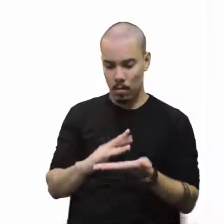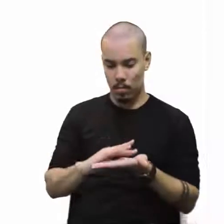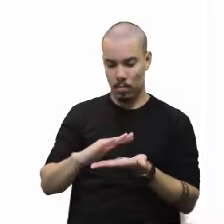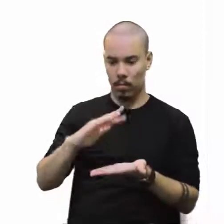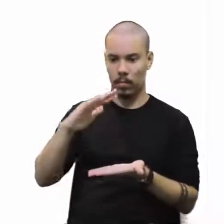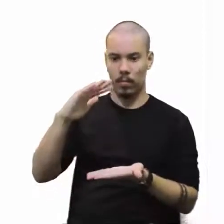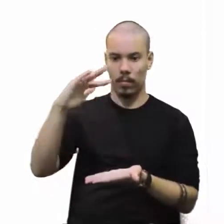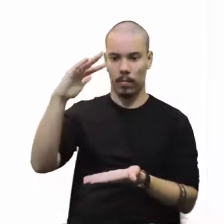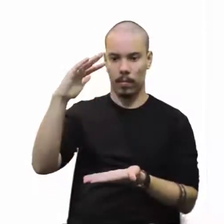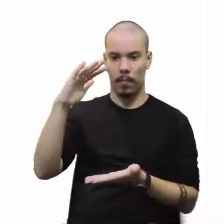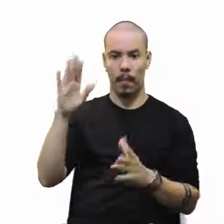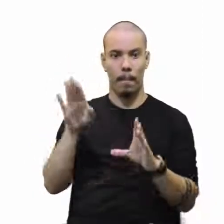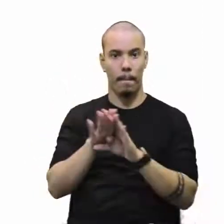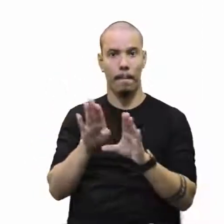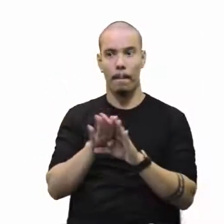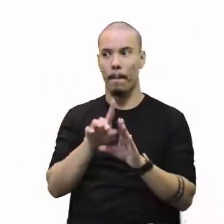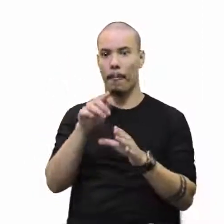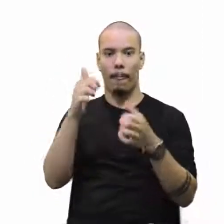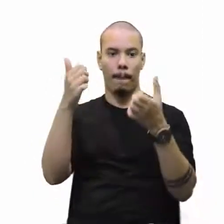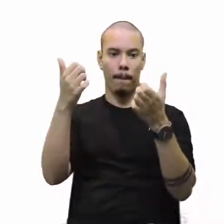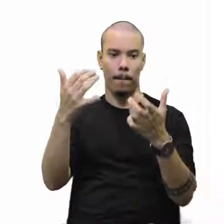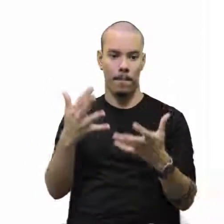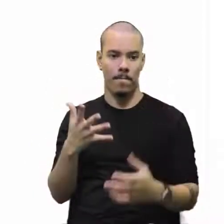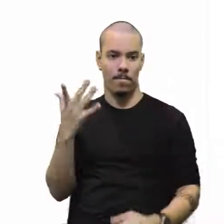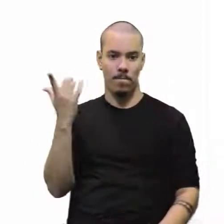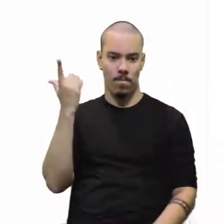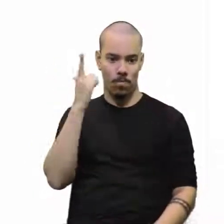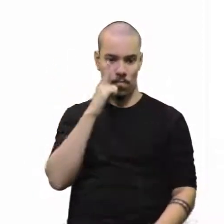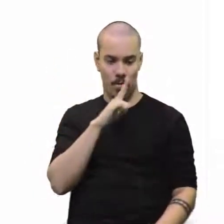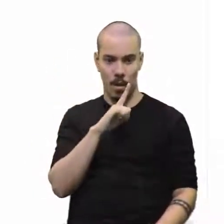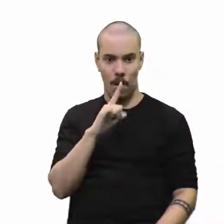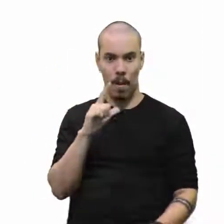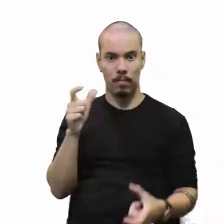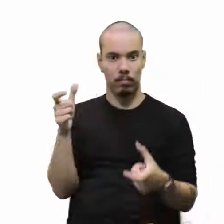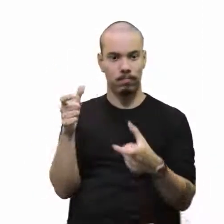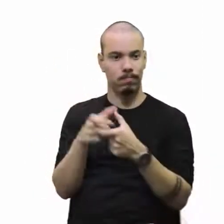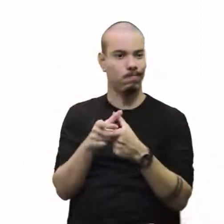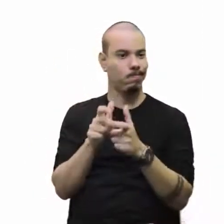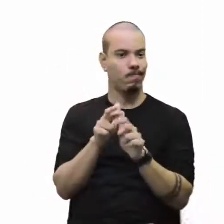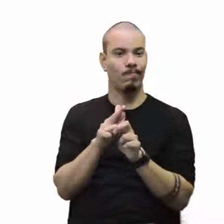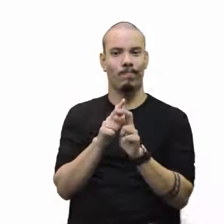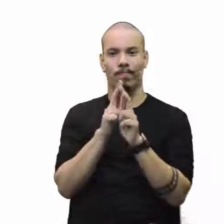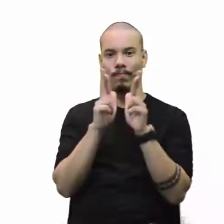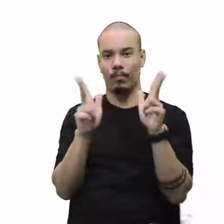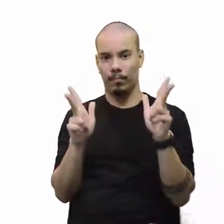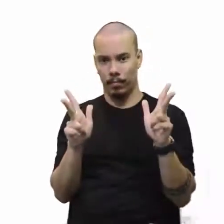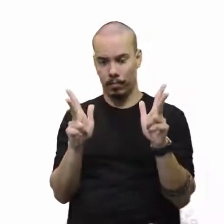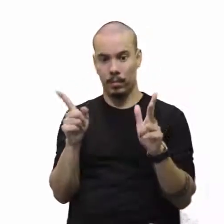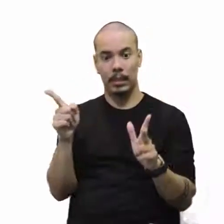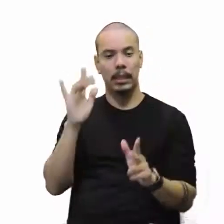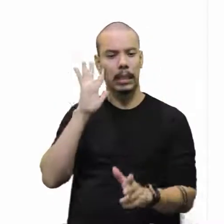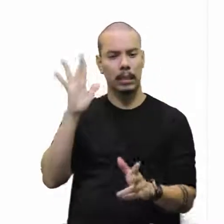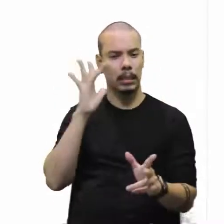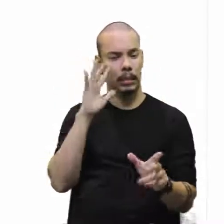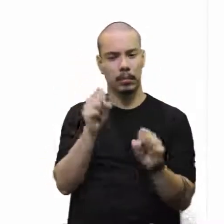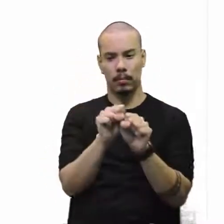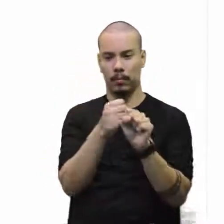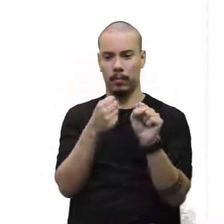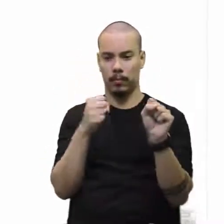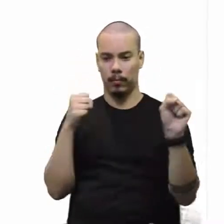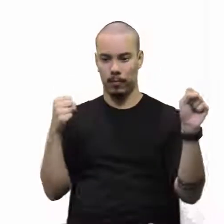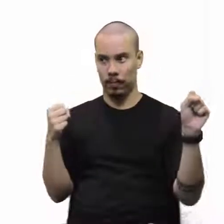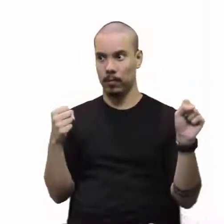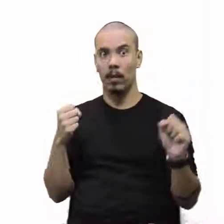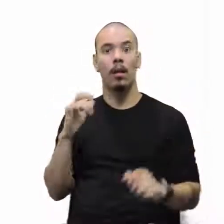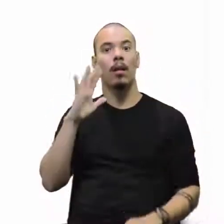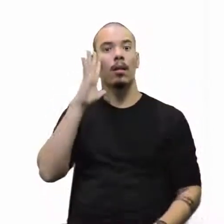falando, e se você conseguisse canalizar... São grandes usinas, as pequenas já é lá de cima, né? Imagina não se tem um reservatório, né? Imagina você